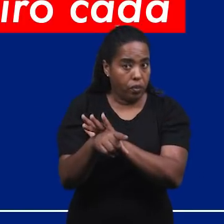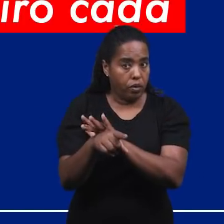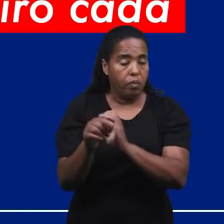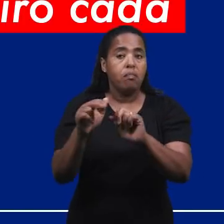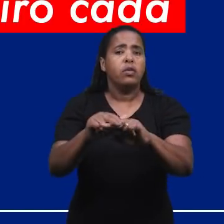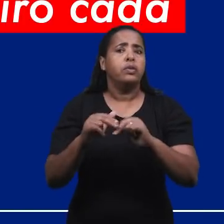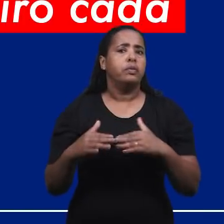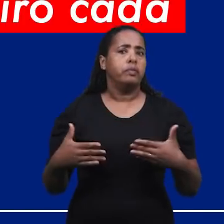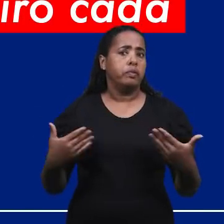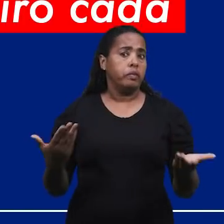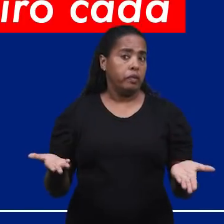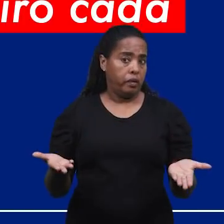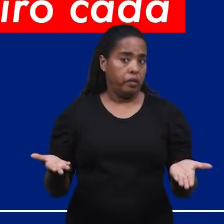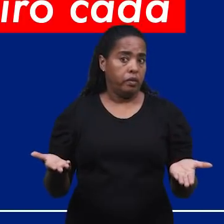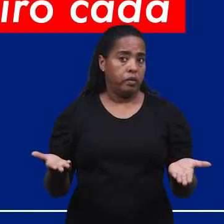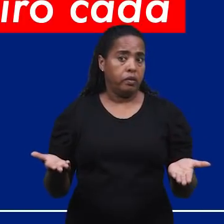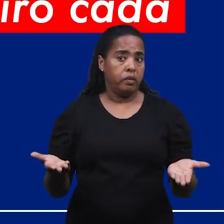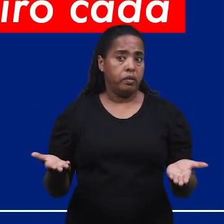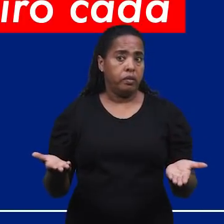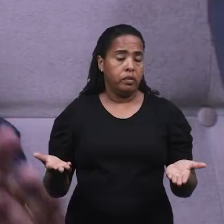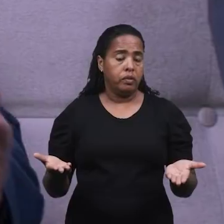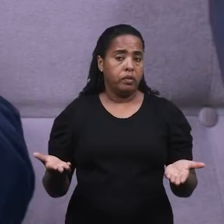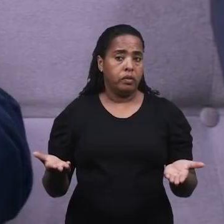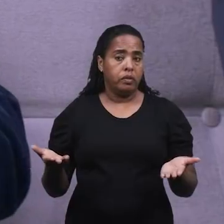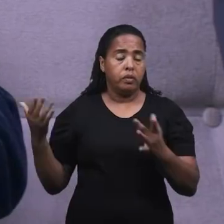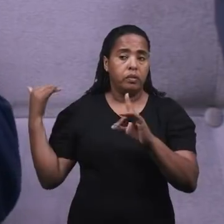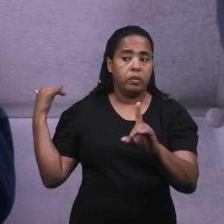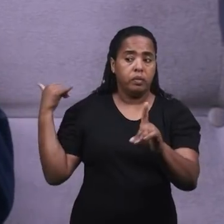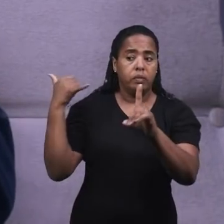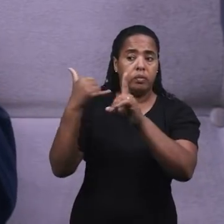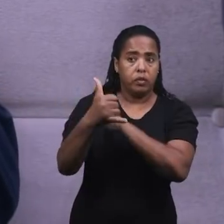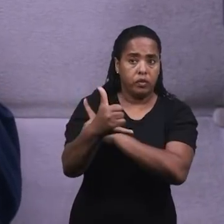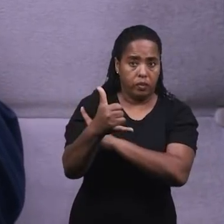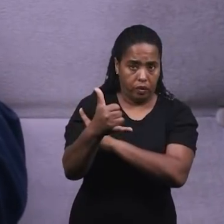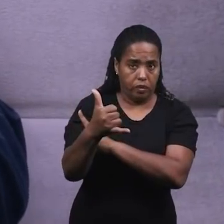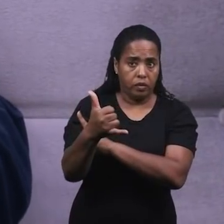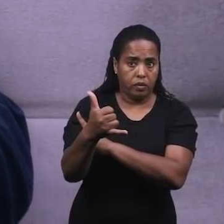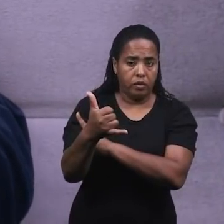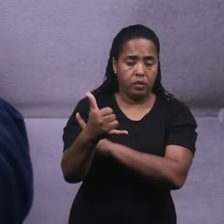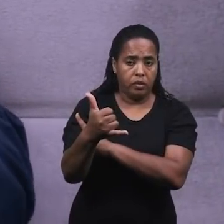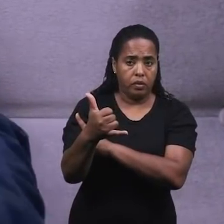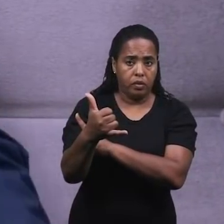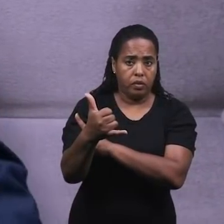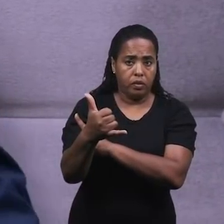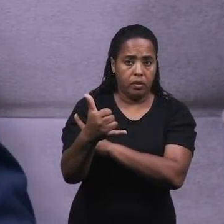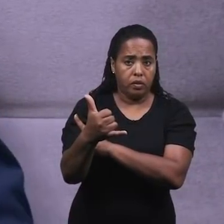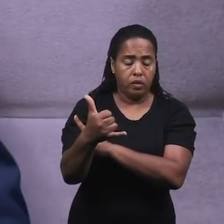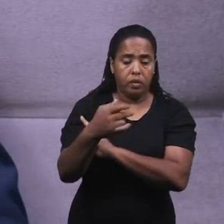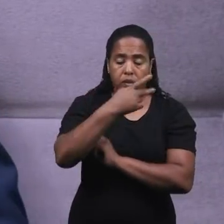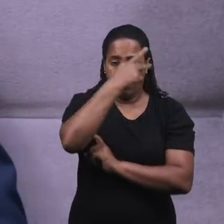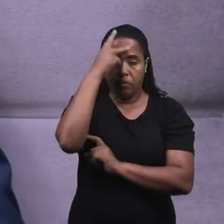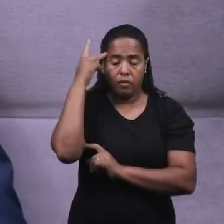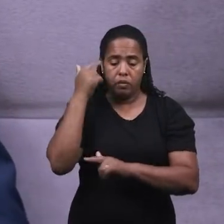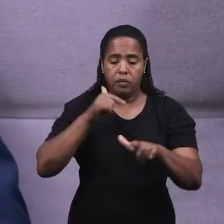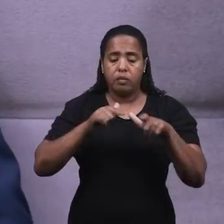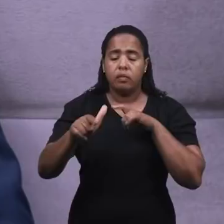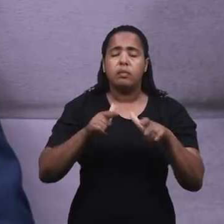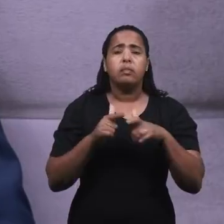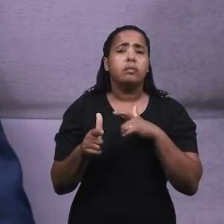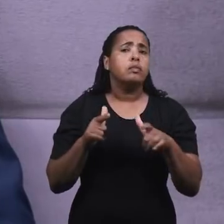faz, por qual razão profética aqueles trabalhadores